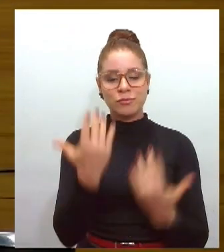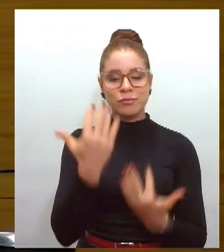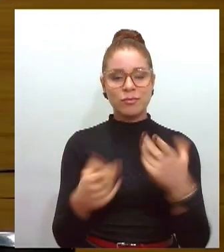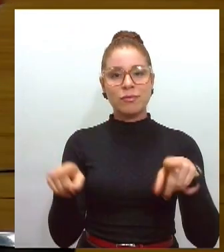atenção e cautela. de cheirinho aí